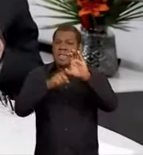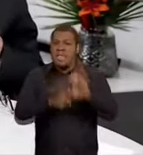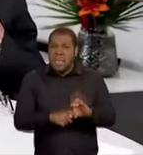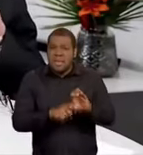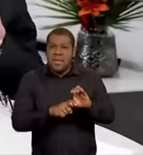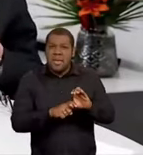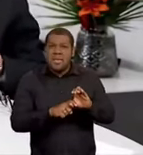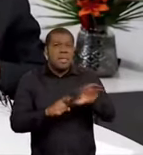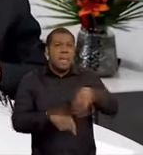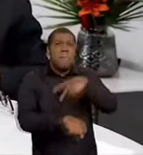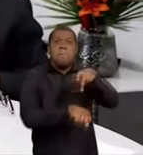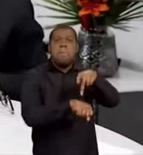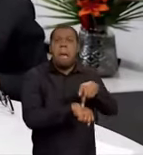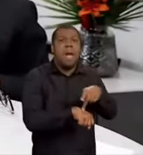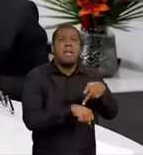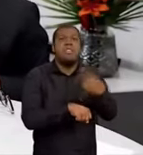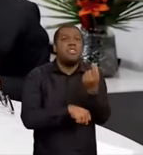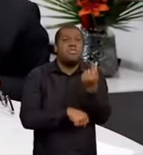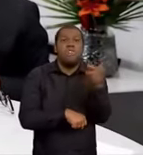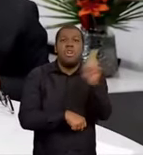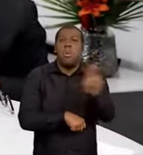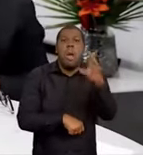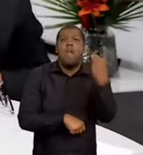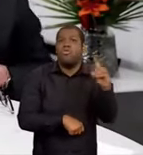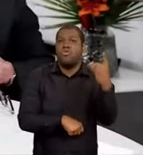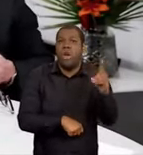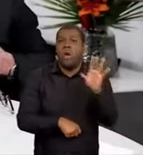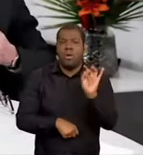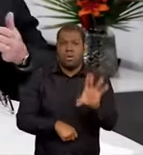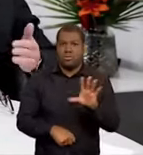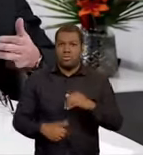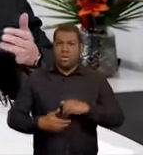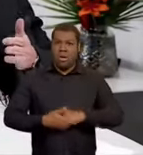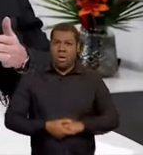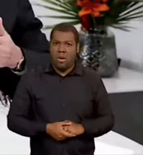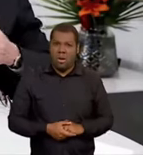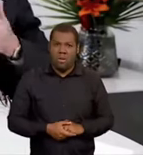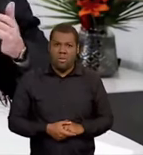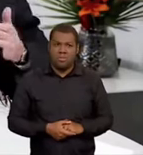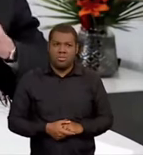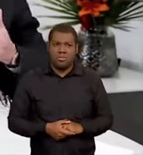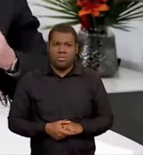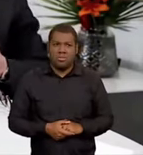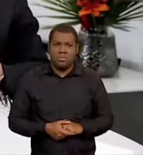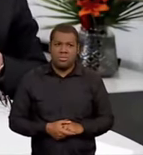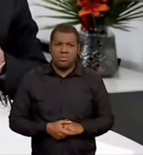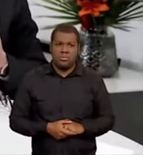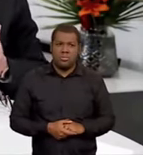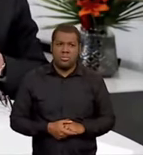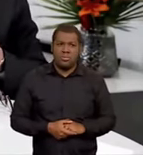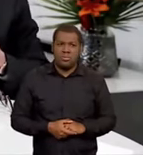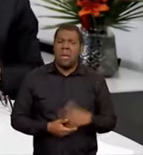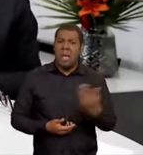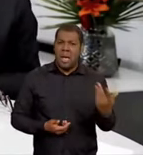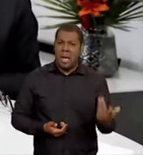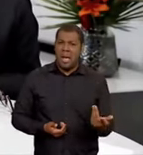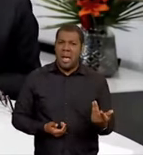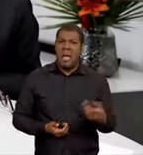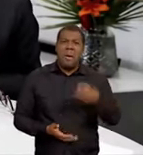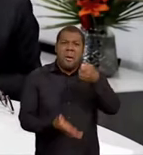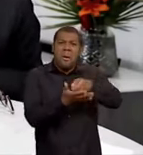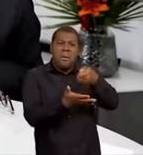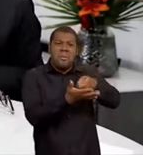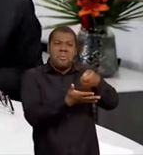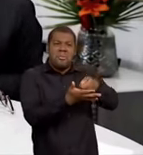de um único país que bota a maquininha para rodar dólar, e nós somos obrigados a ficar vivendo da flutuação